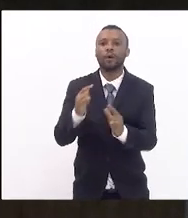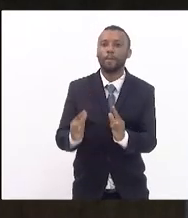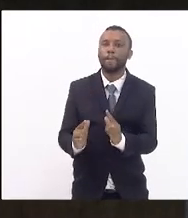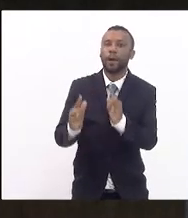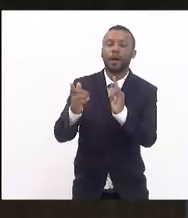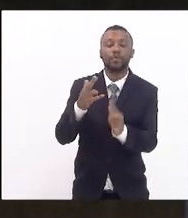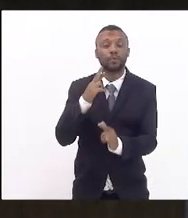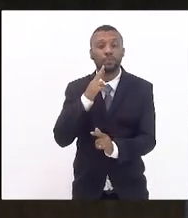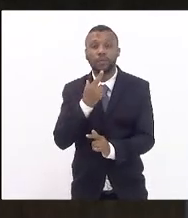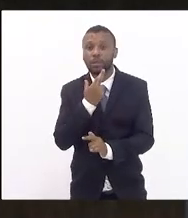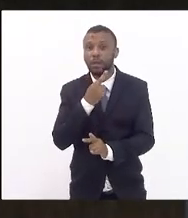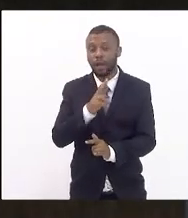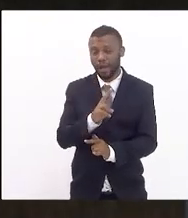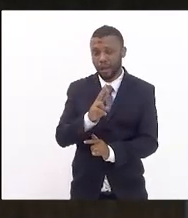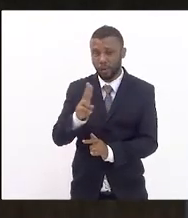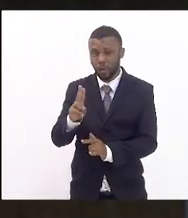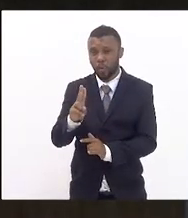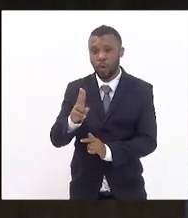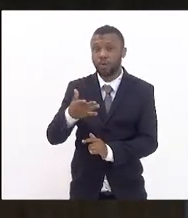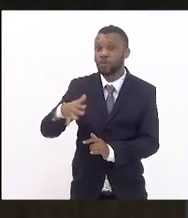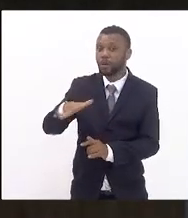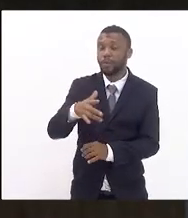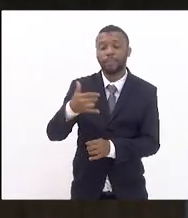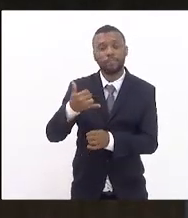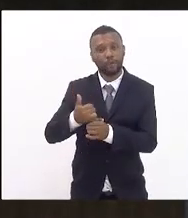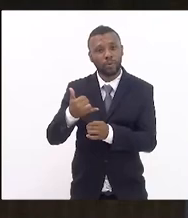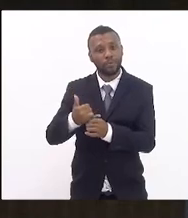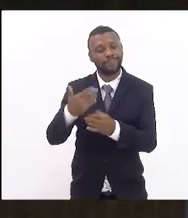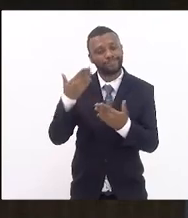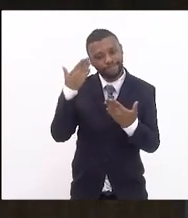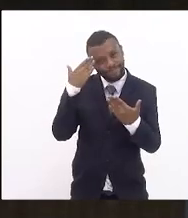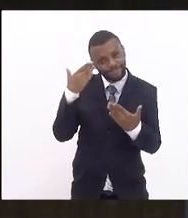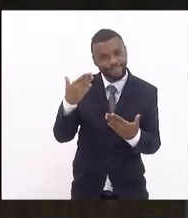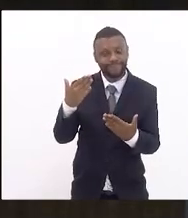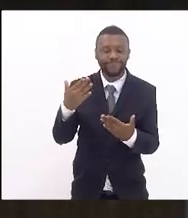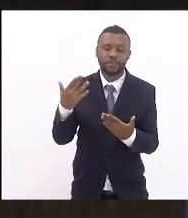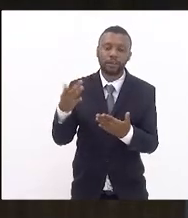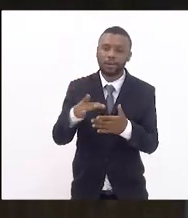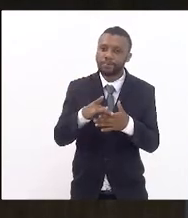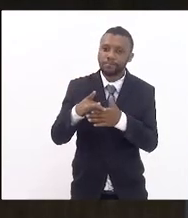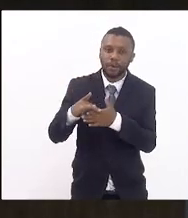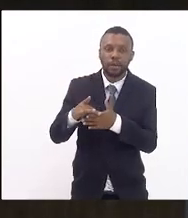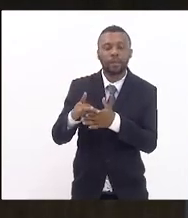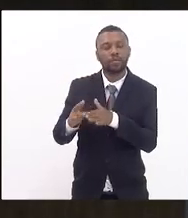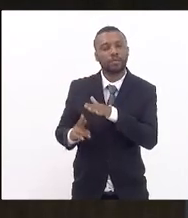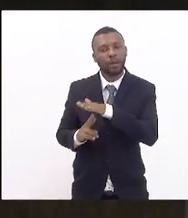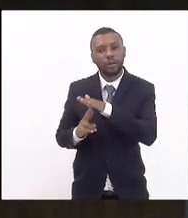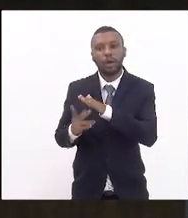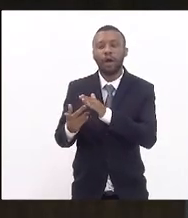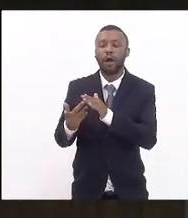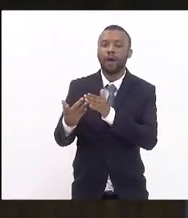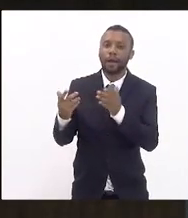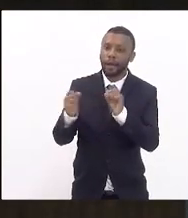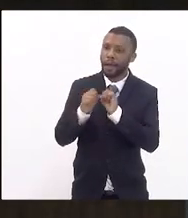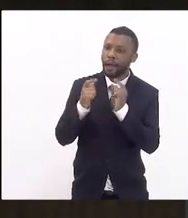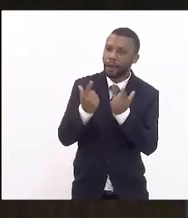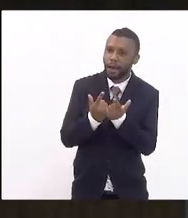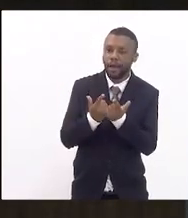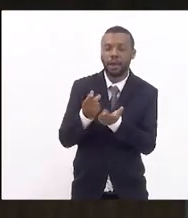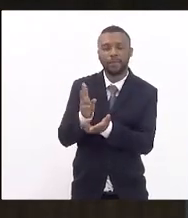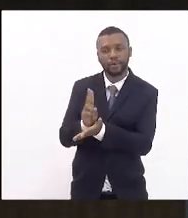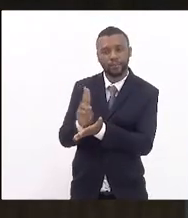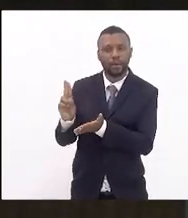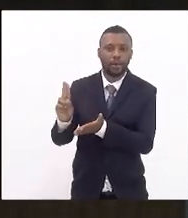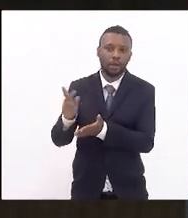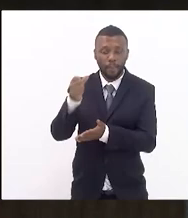restaurante universitário do campo de Volta Redonda. Mas, enfim, é um agradecimento em nome do reitor, é a minha casa, é a minha universidade, e a sua participação foi decisiva e o prefeito